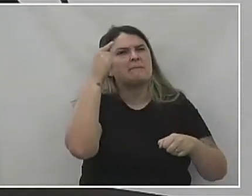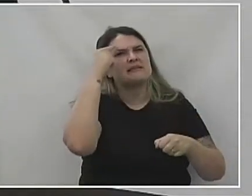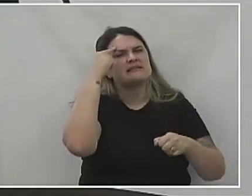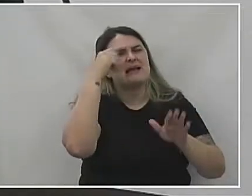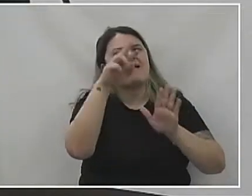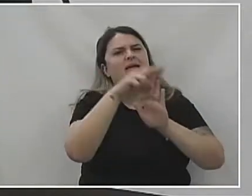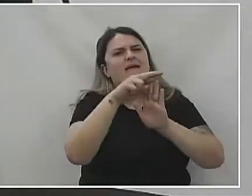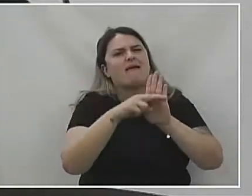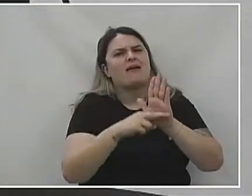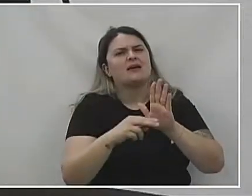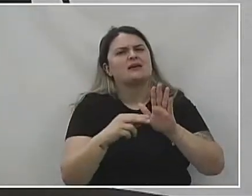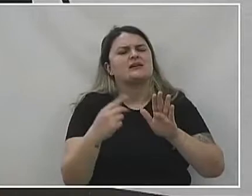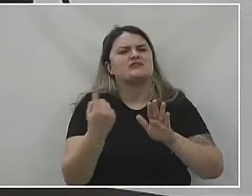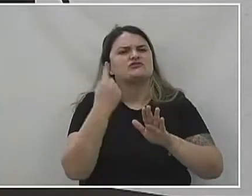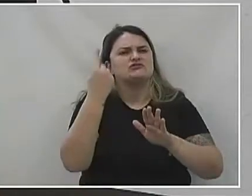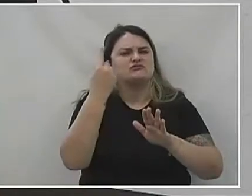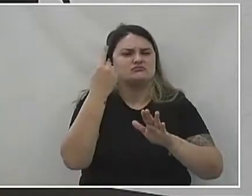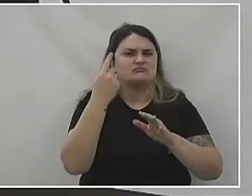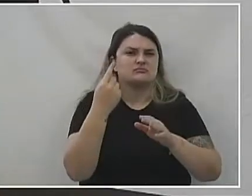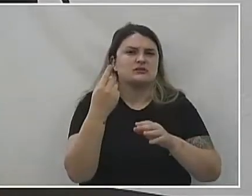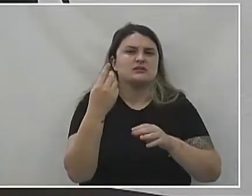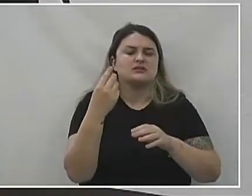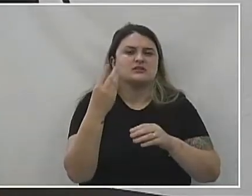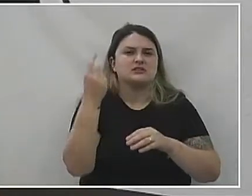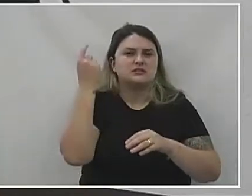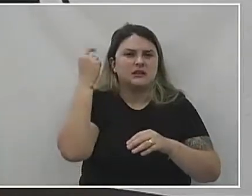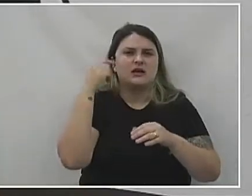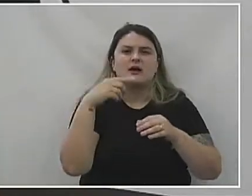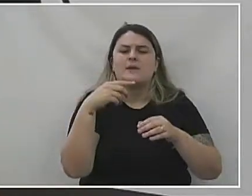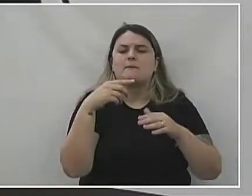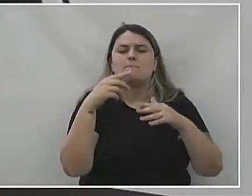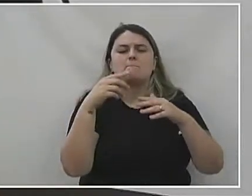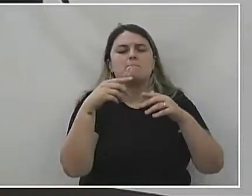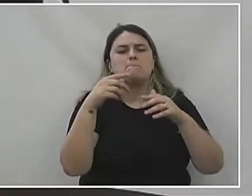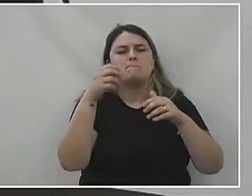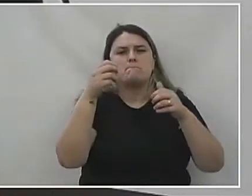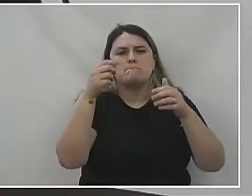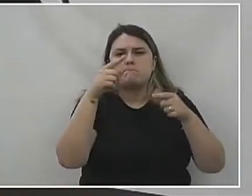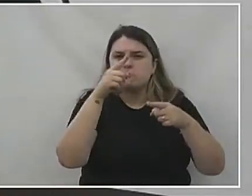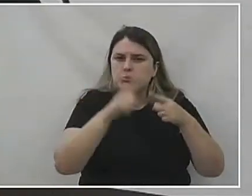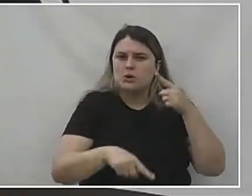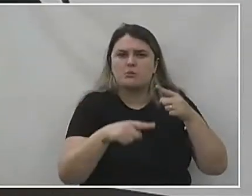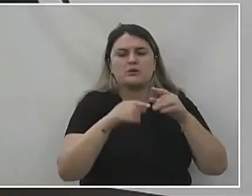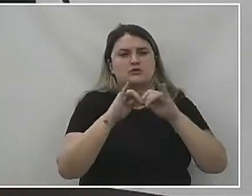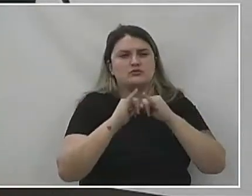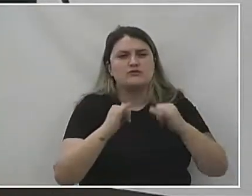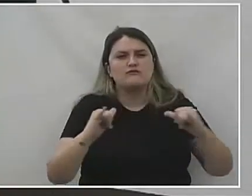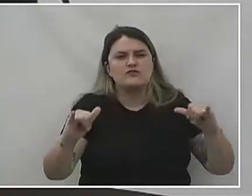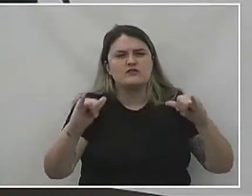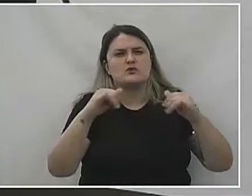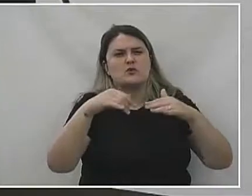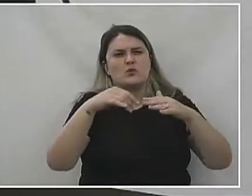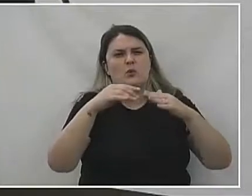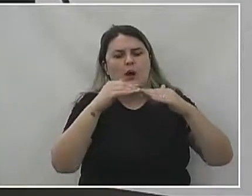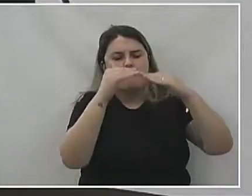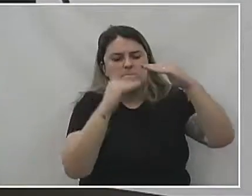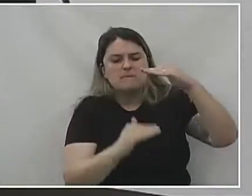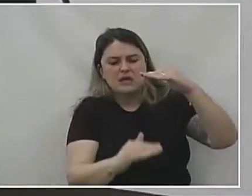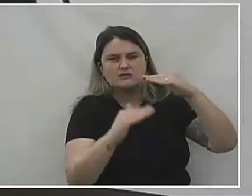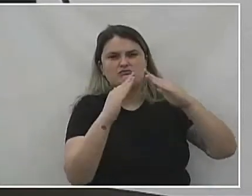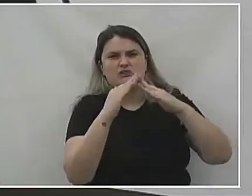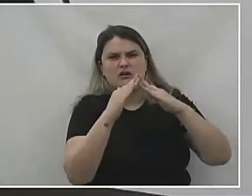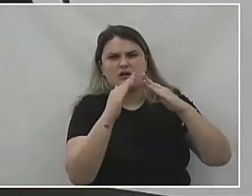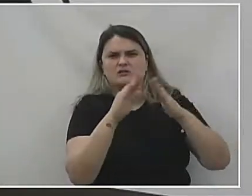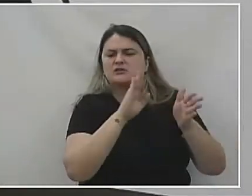com relação a construção a parte de energia elétrica não podia estar abaixo da cota de 83 lá enchendo 83 isso foi retirado das